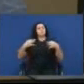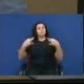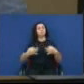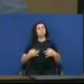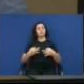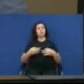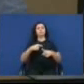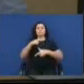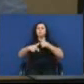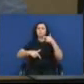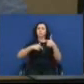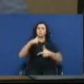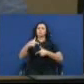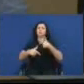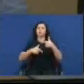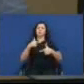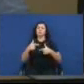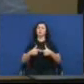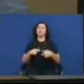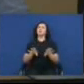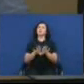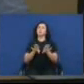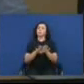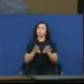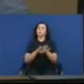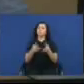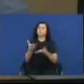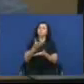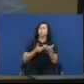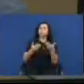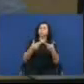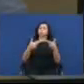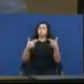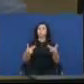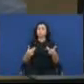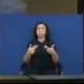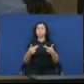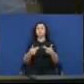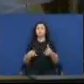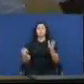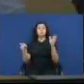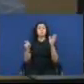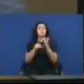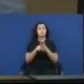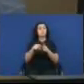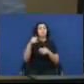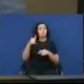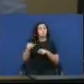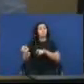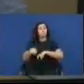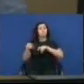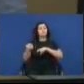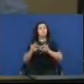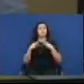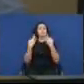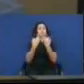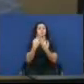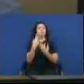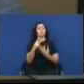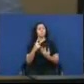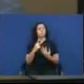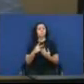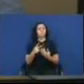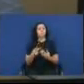produzir e comercializar o produto da agricultura familiar para as nossas